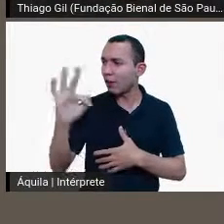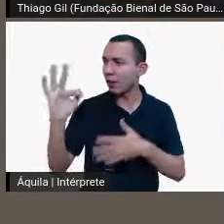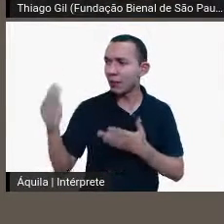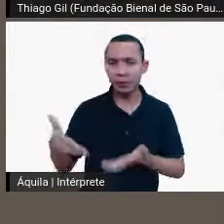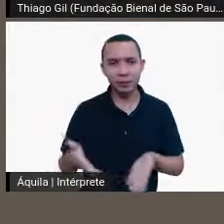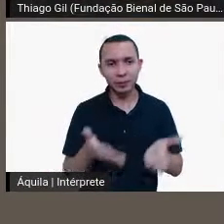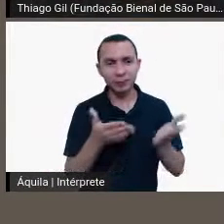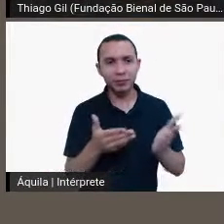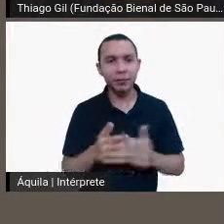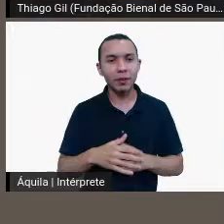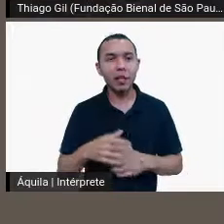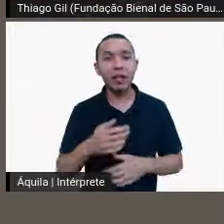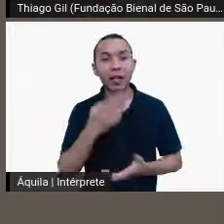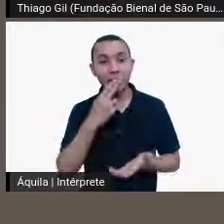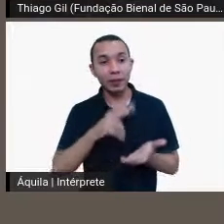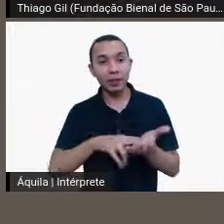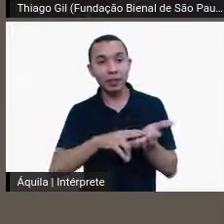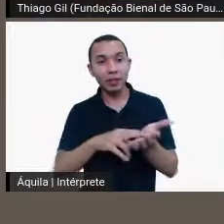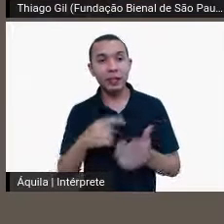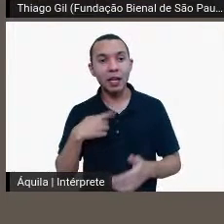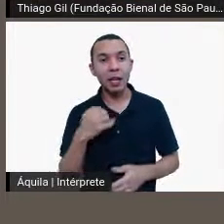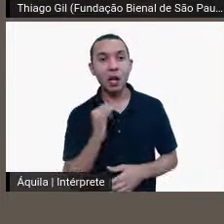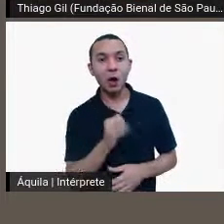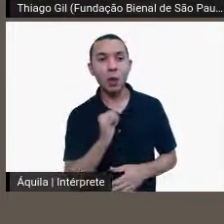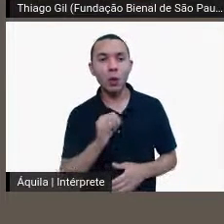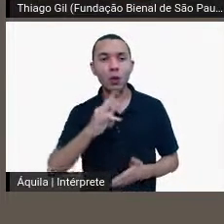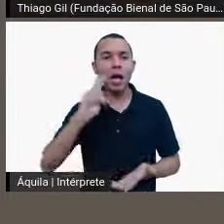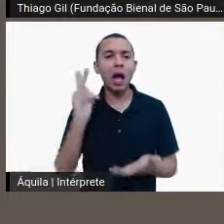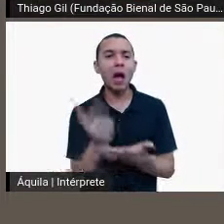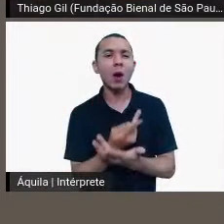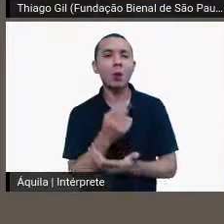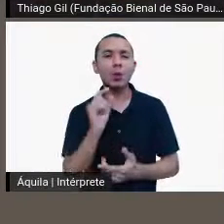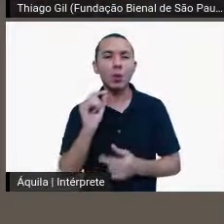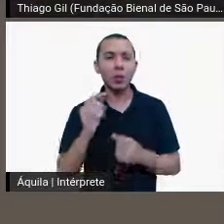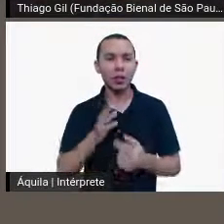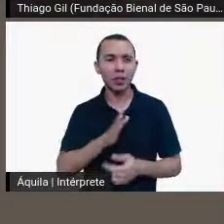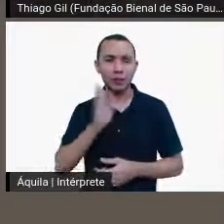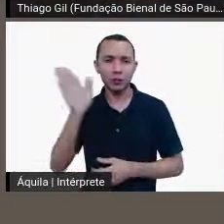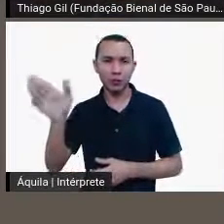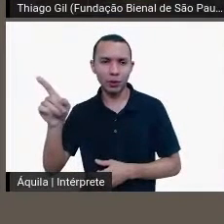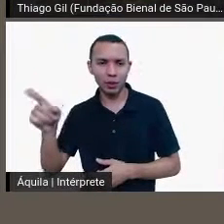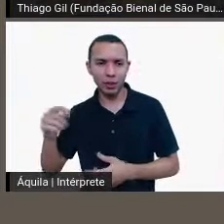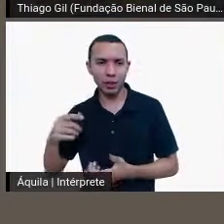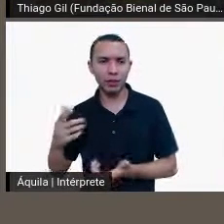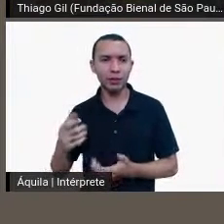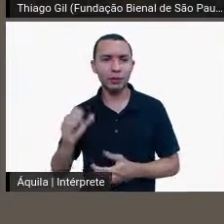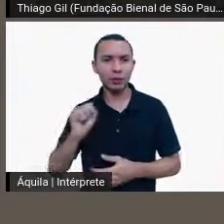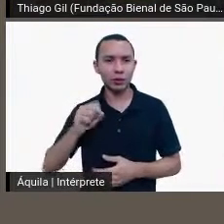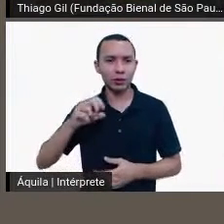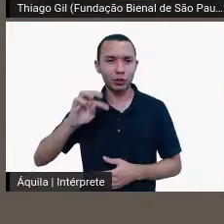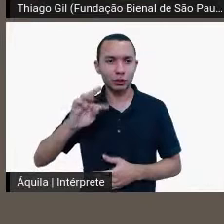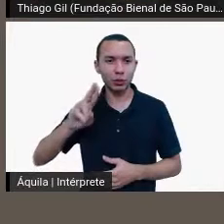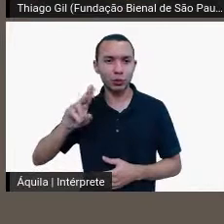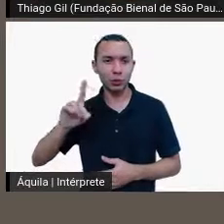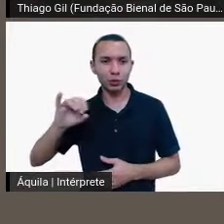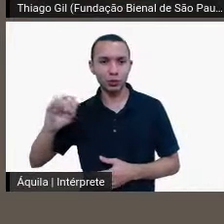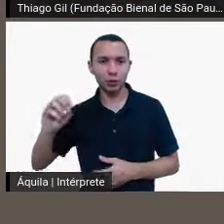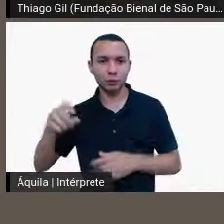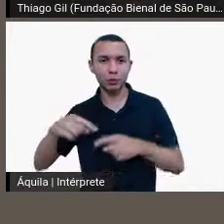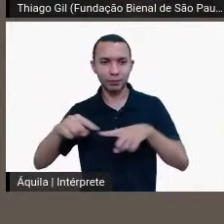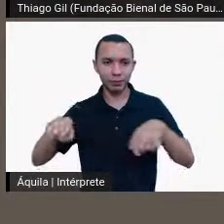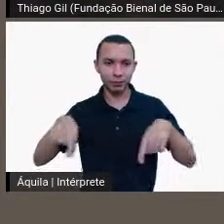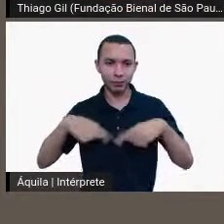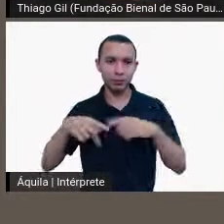carta, ela conta o que aconteceu, né, depois que elas foram no estúdio fotográfico. Vou ler aqui com